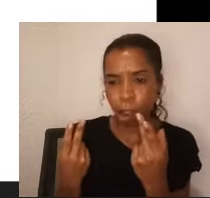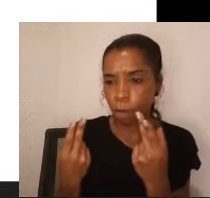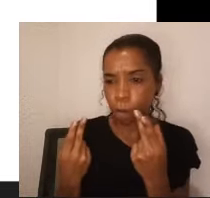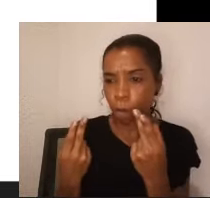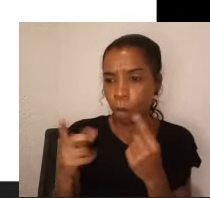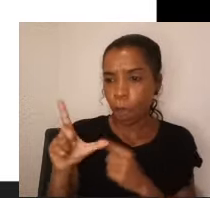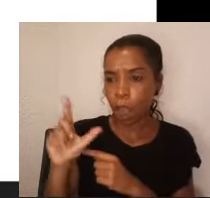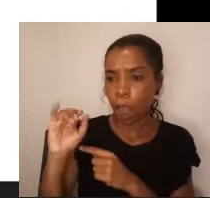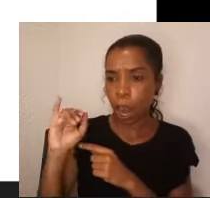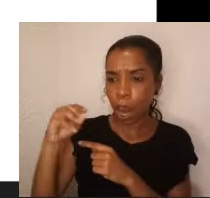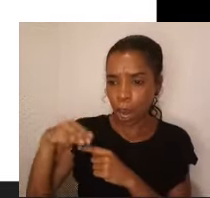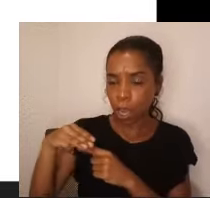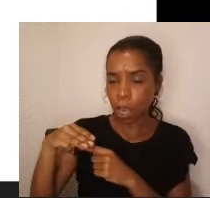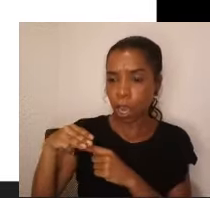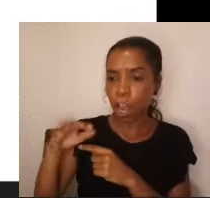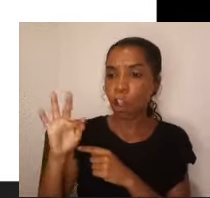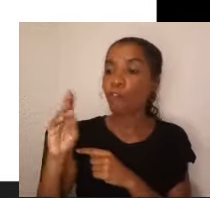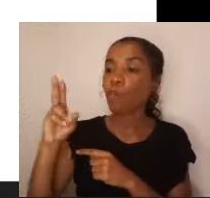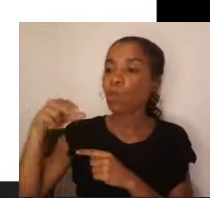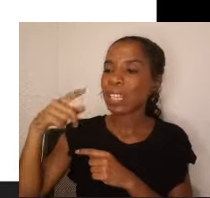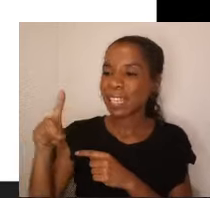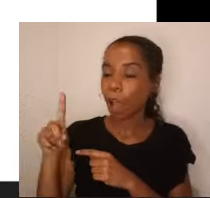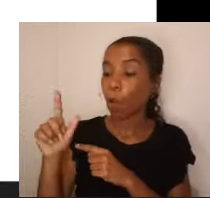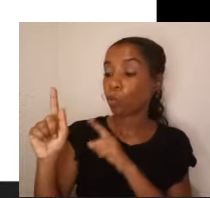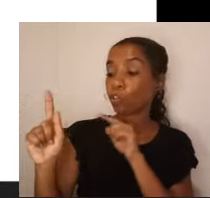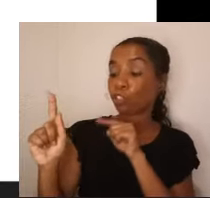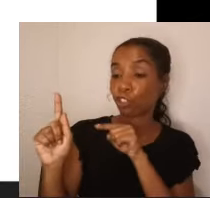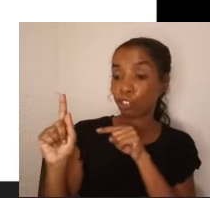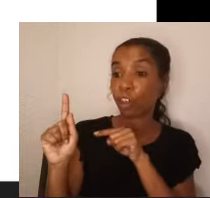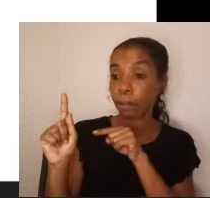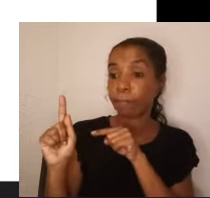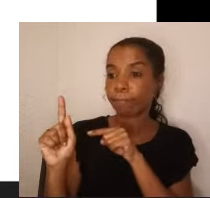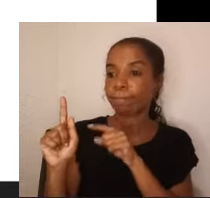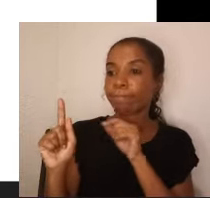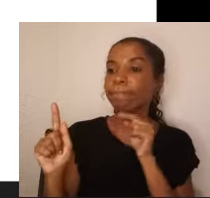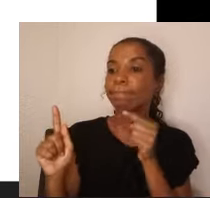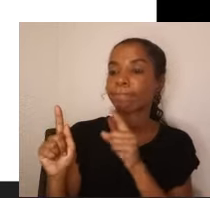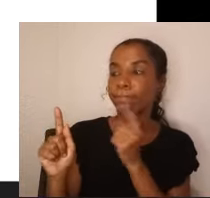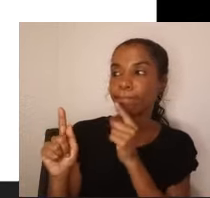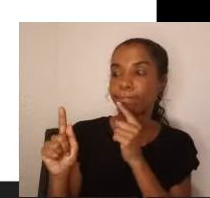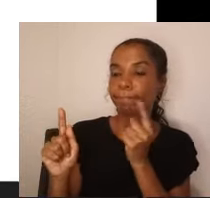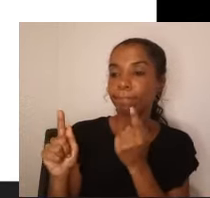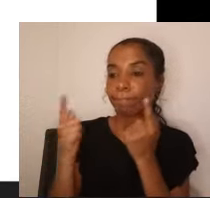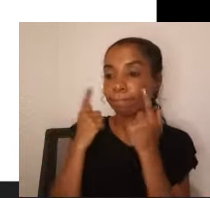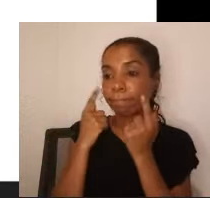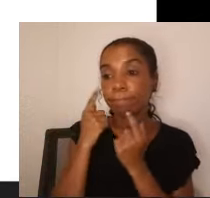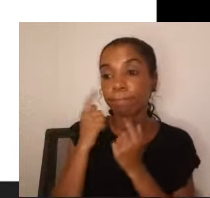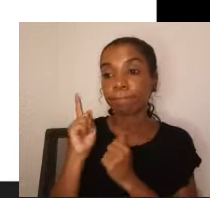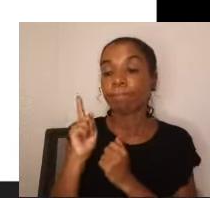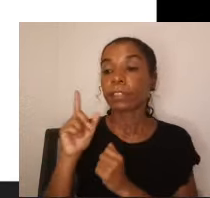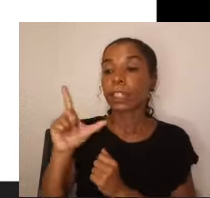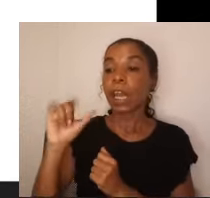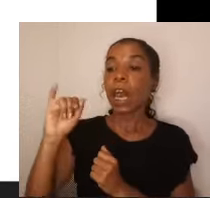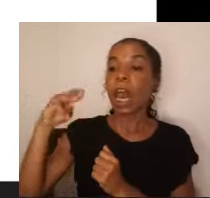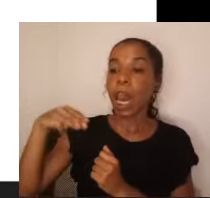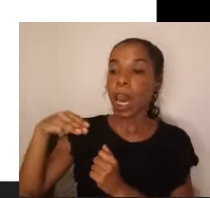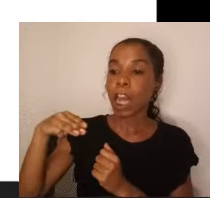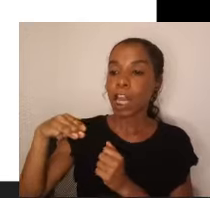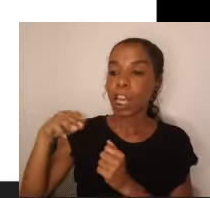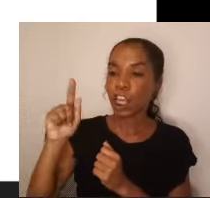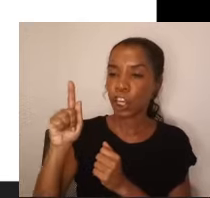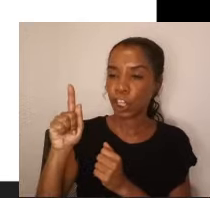da função g. Então, isso daqui vai ser o limite de g de x, quando x tende